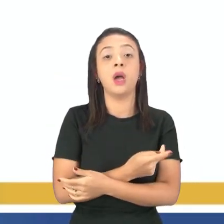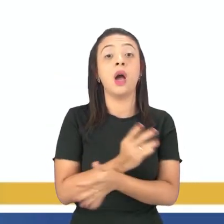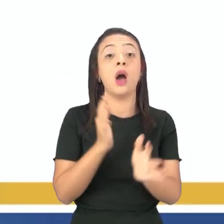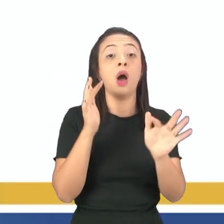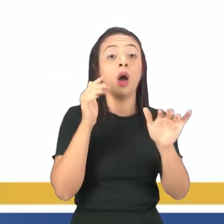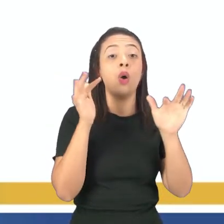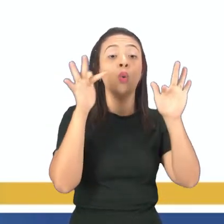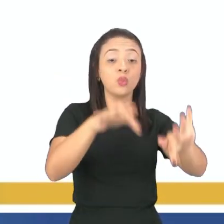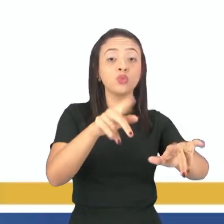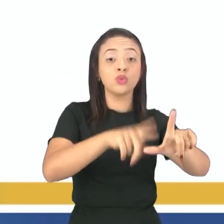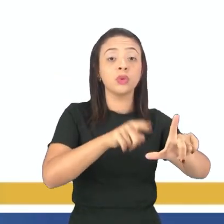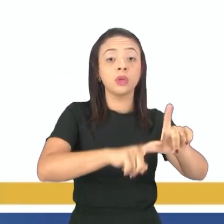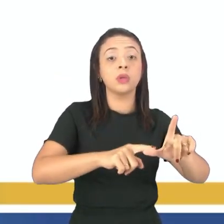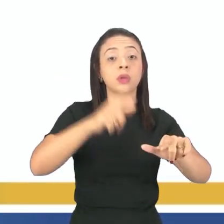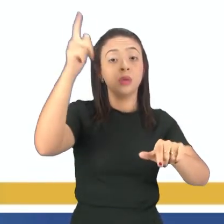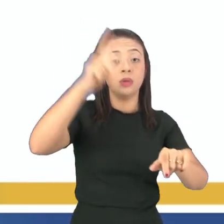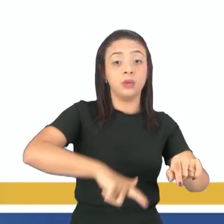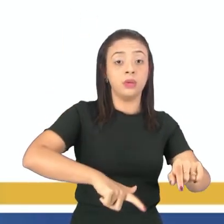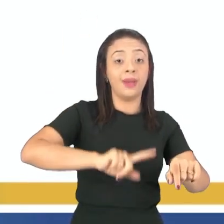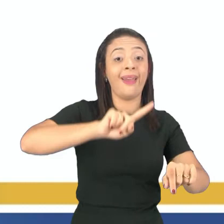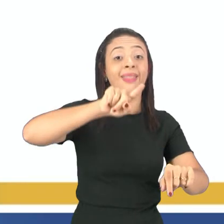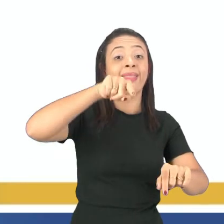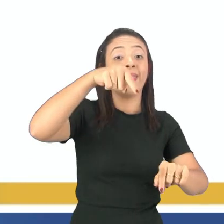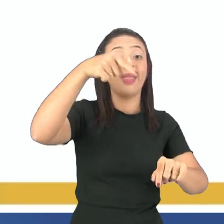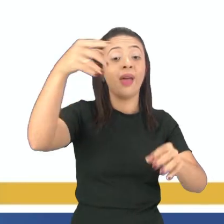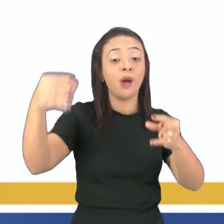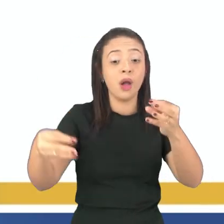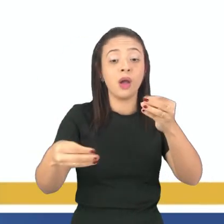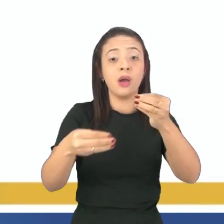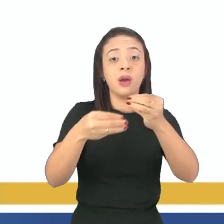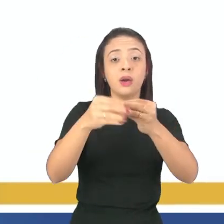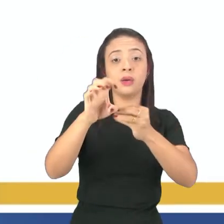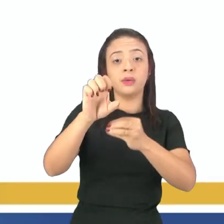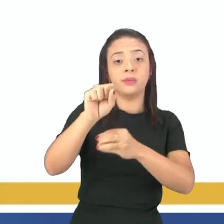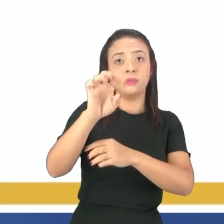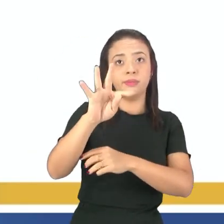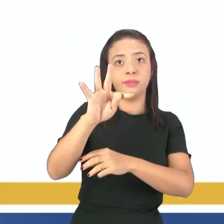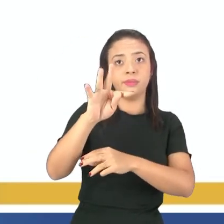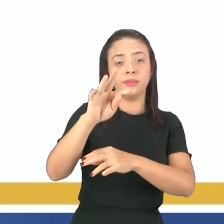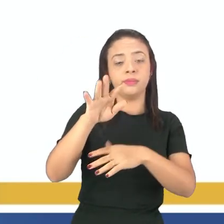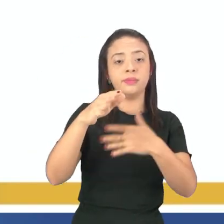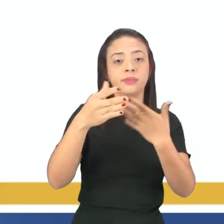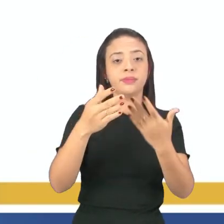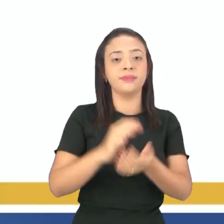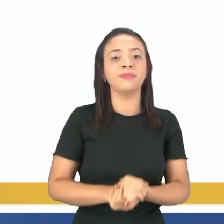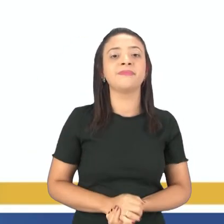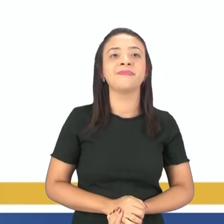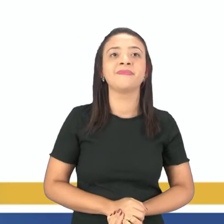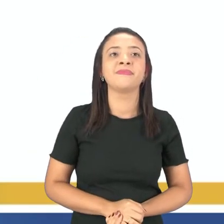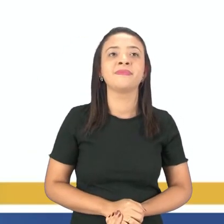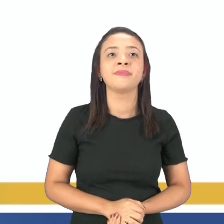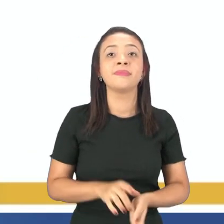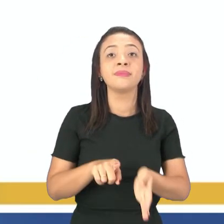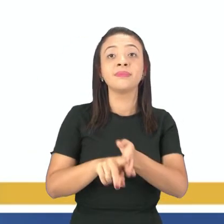última letra e só depois é que eu acrescento o EST. É por isso que ficou thinnest, ok?